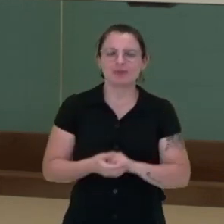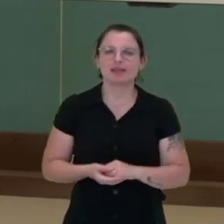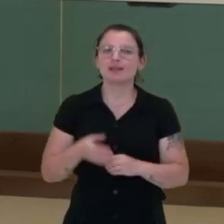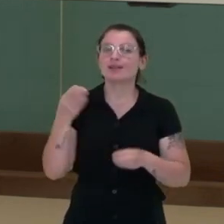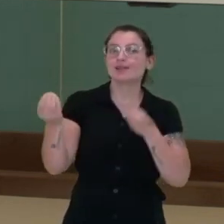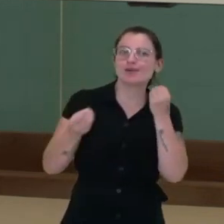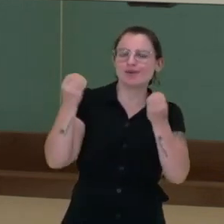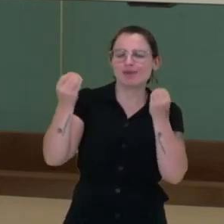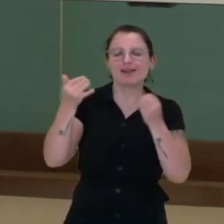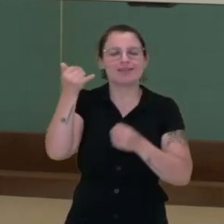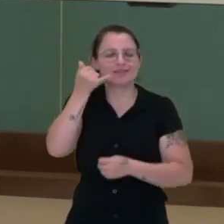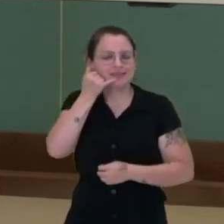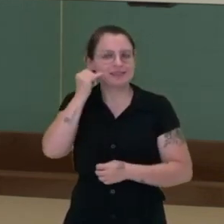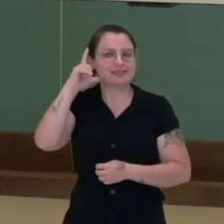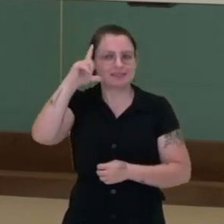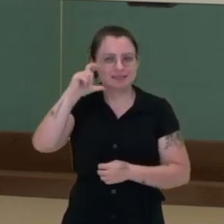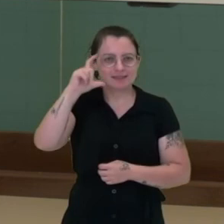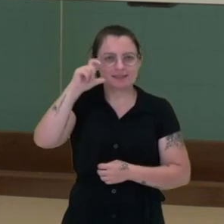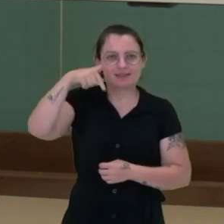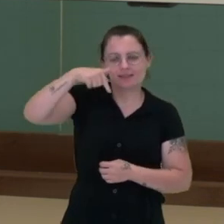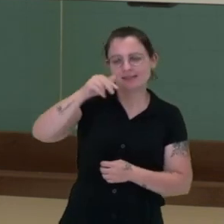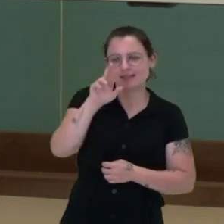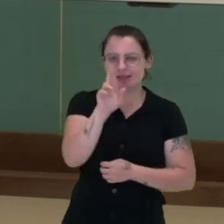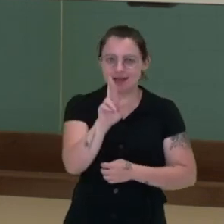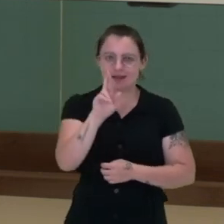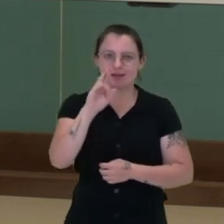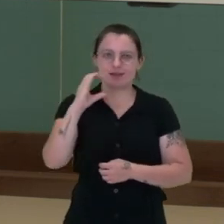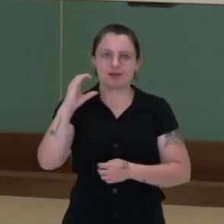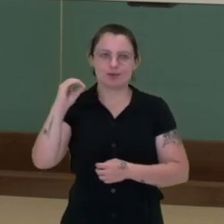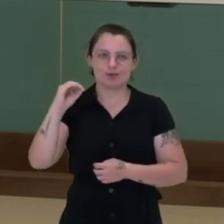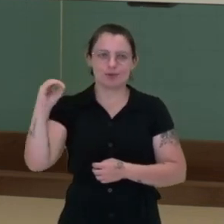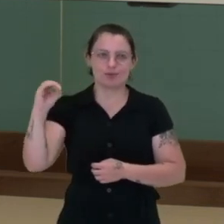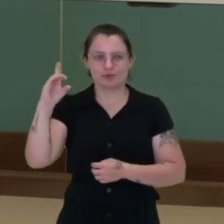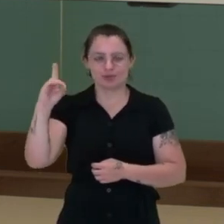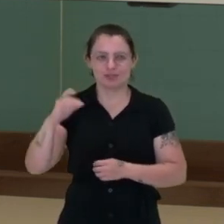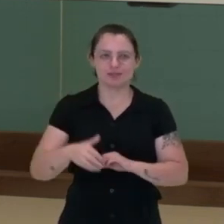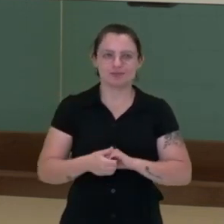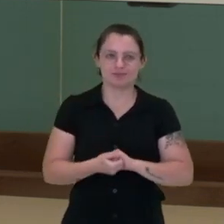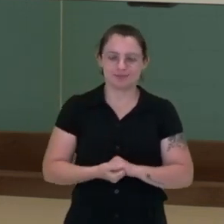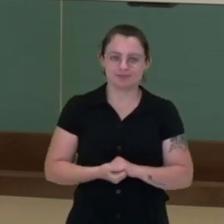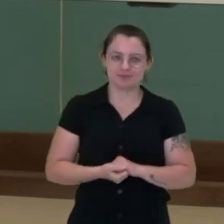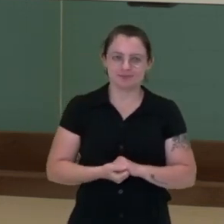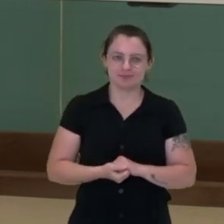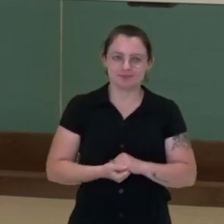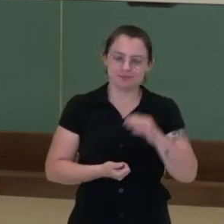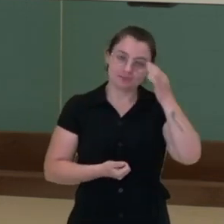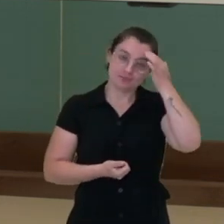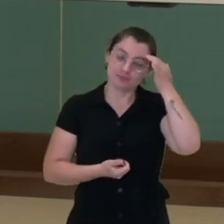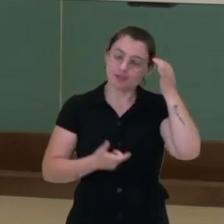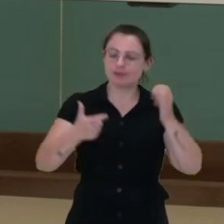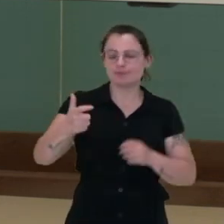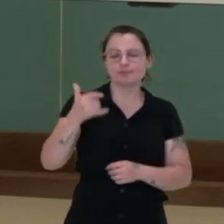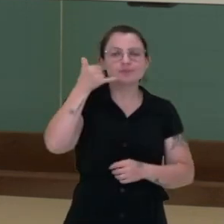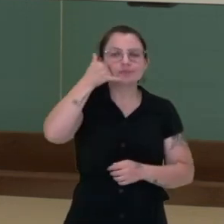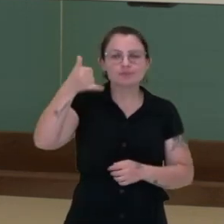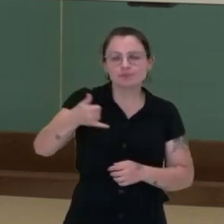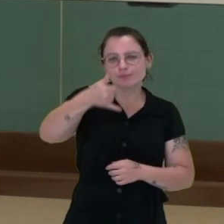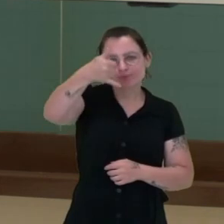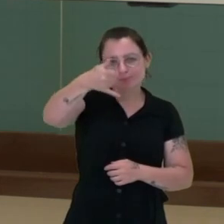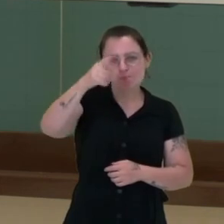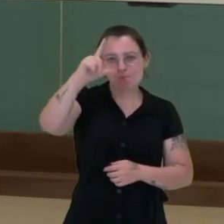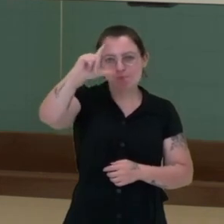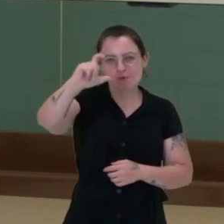nesse site? Através do QR Code apontado aqui na sua tela. O celular você aponta e você vai fazer